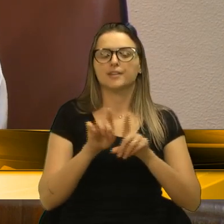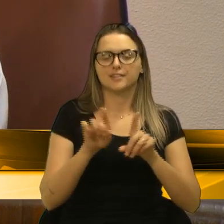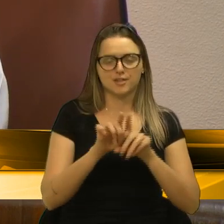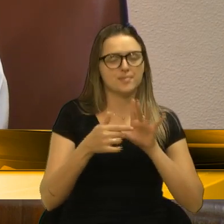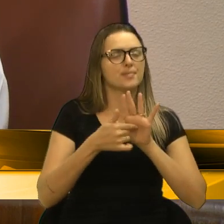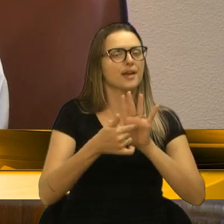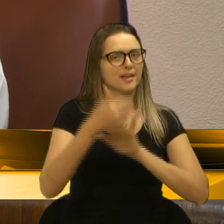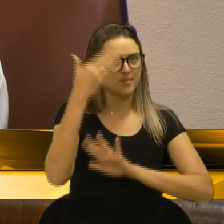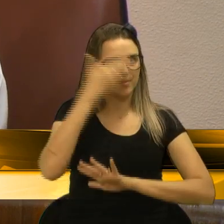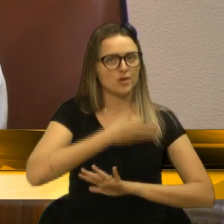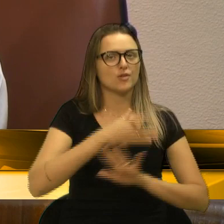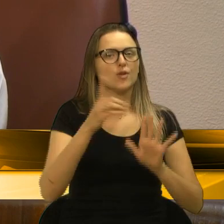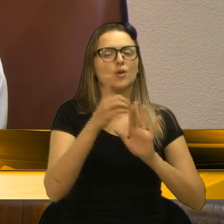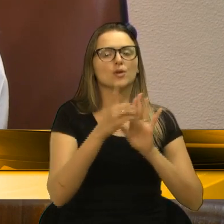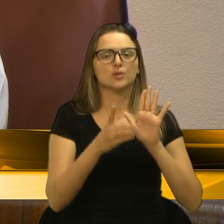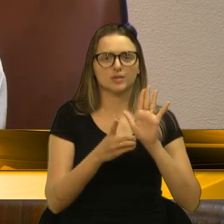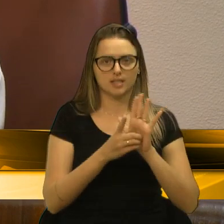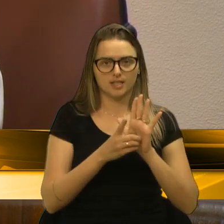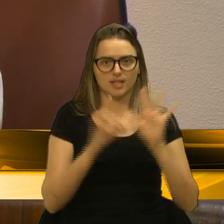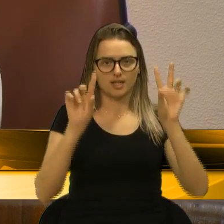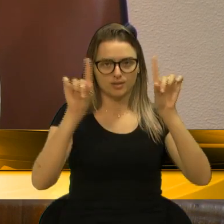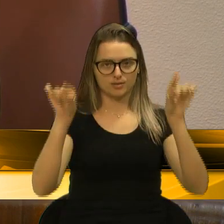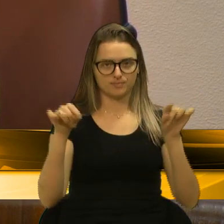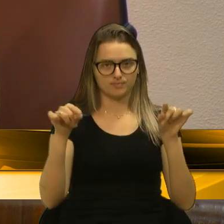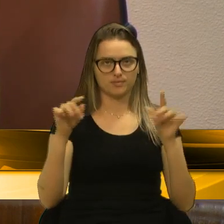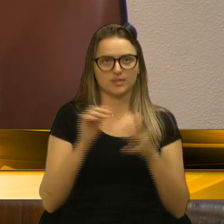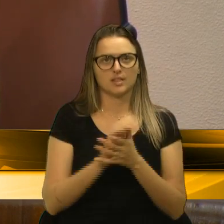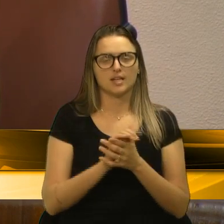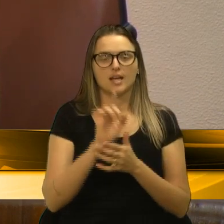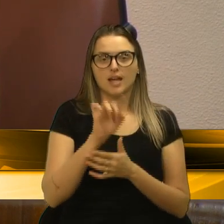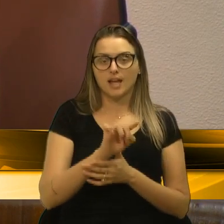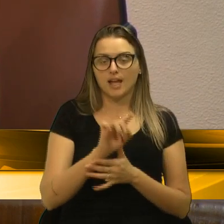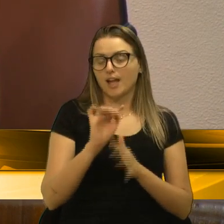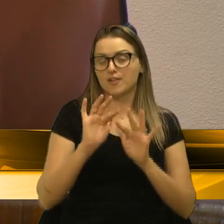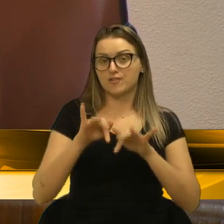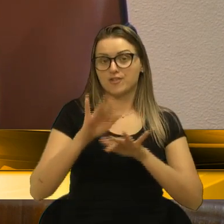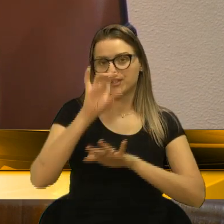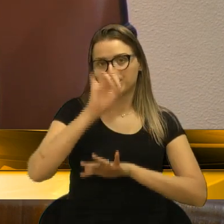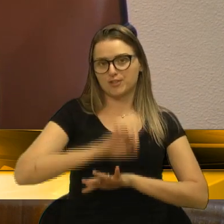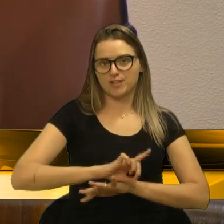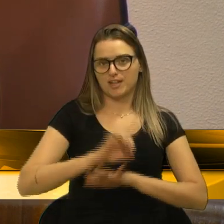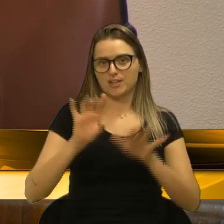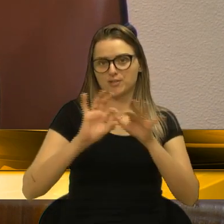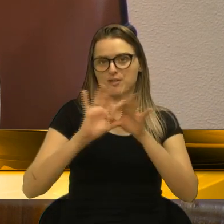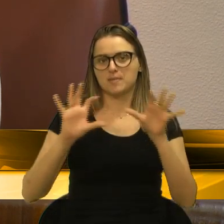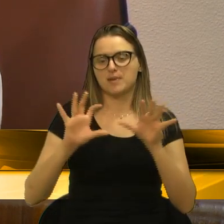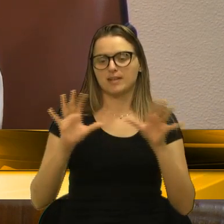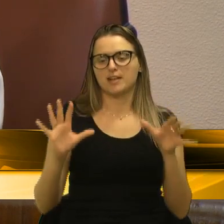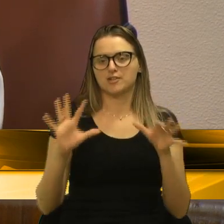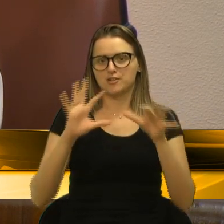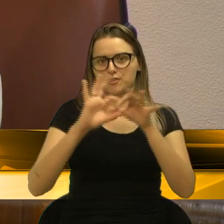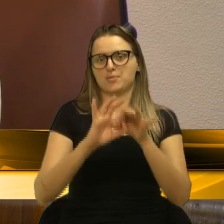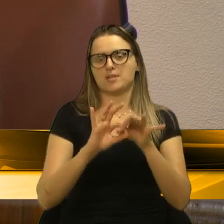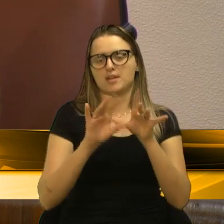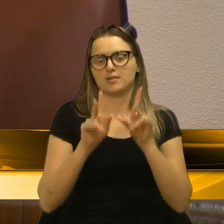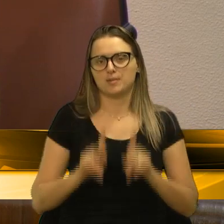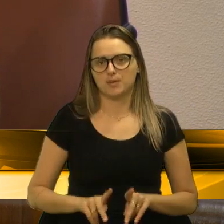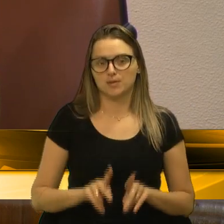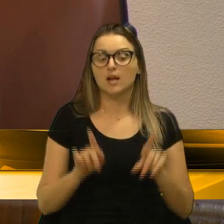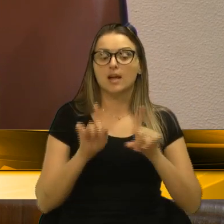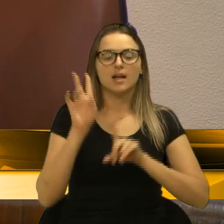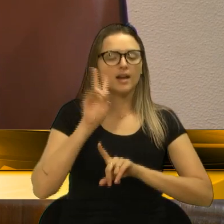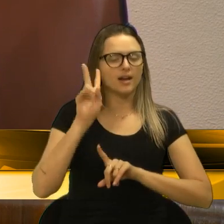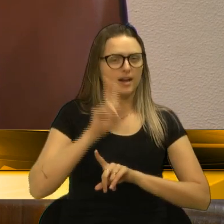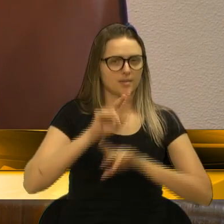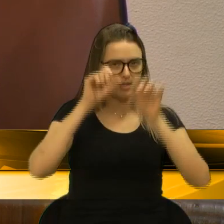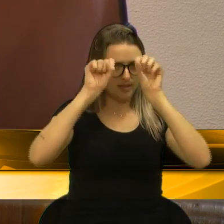evidenciou que o decreto, abre aspas, restringe o direito à liberdade de reunião. Lembra a testemunha